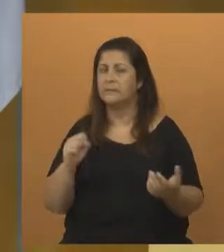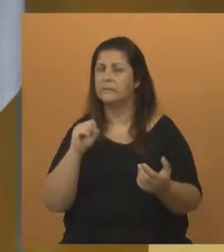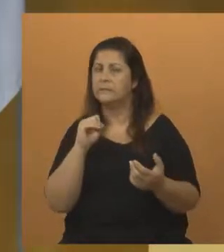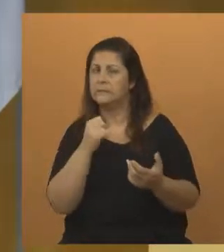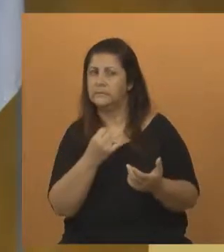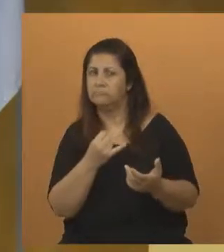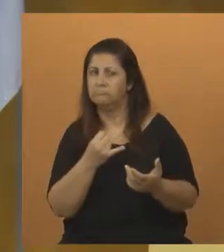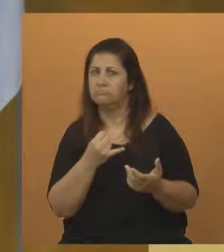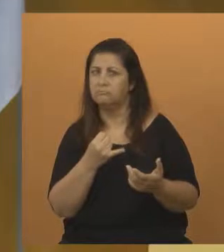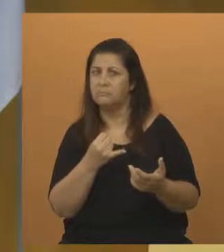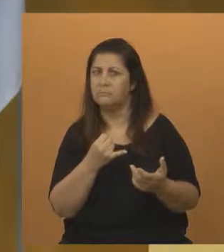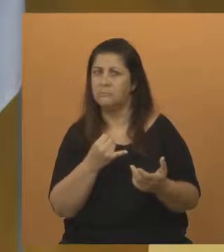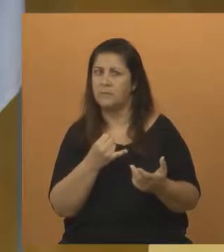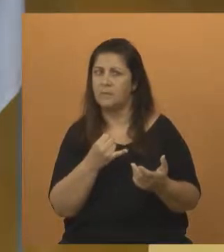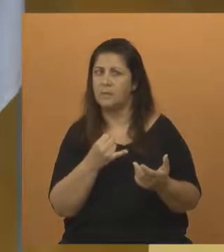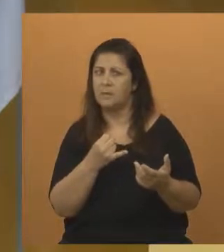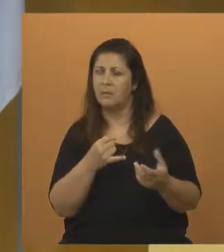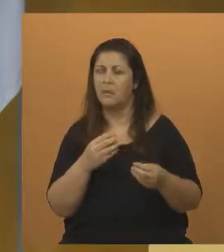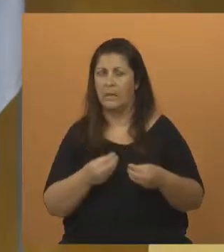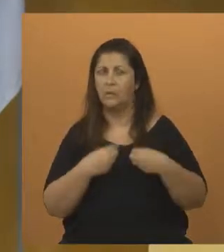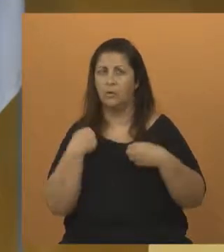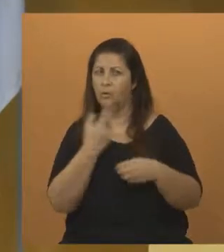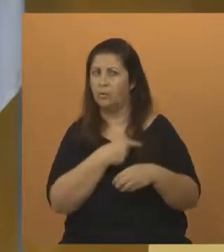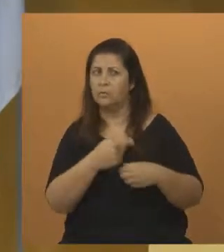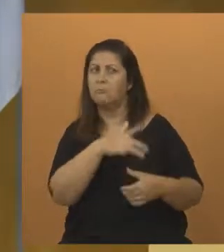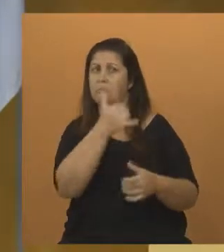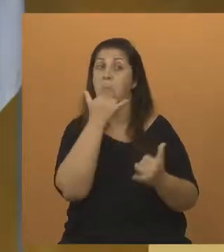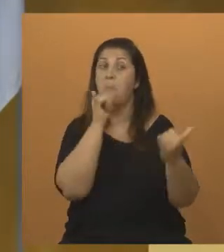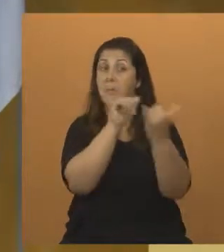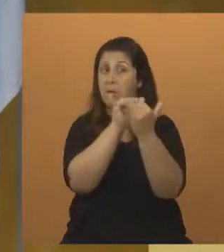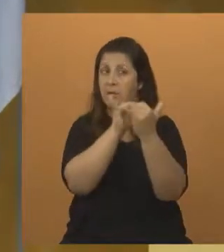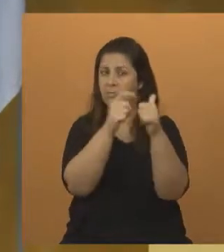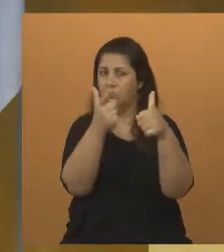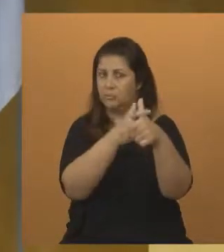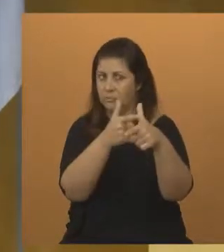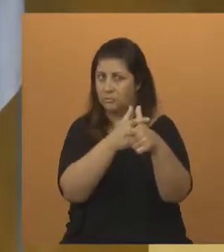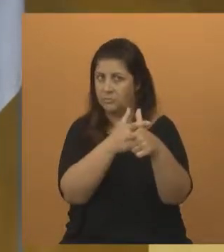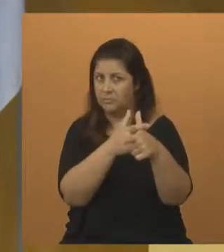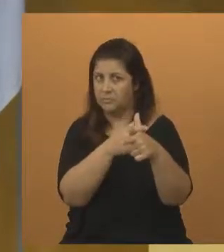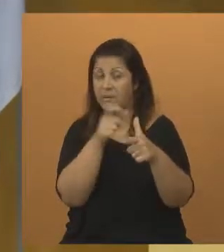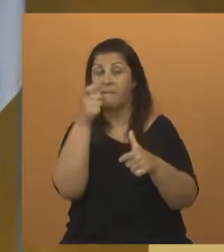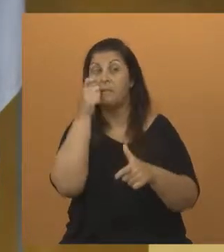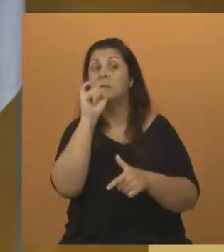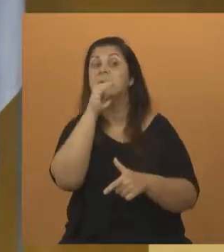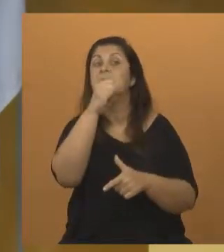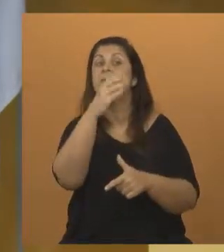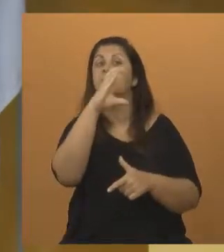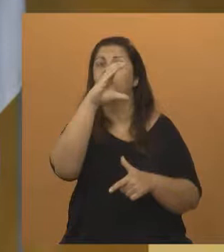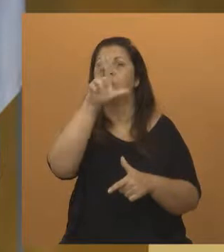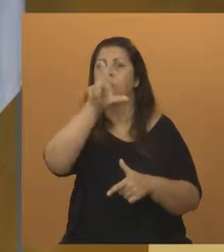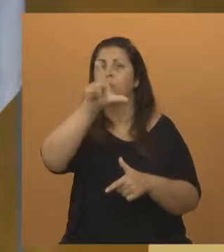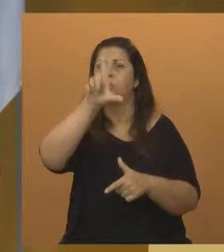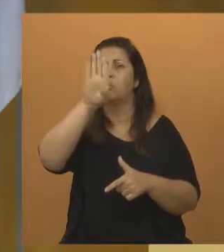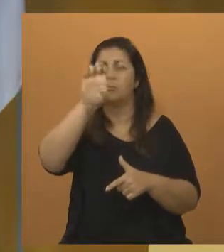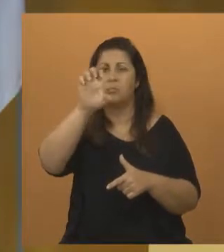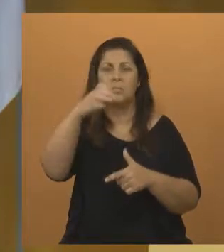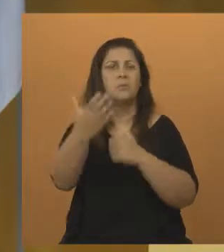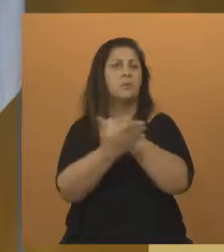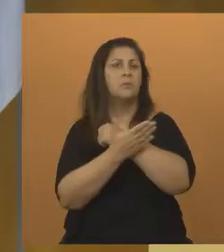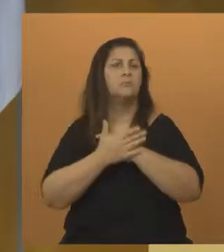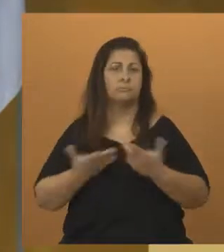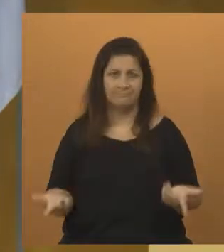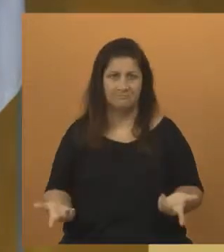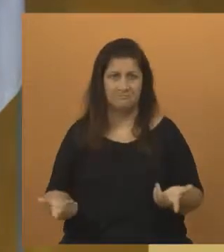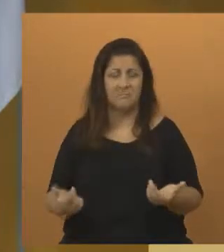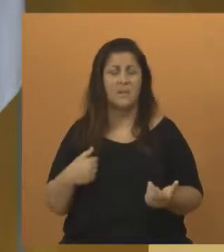contrapartida da isenção, do perdão aí que está sendo dado para a IPTU. Então, não vejo nada demais, eu acho que